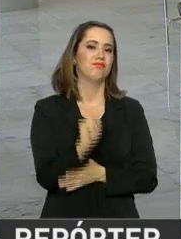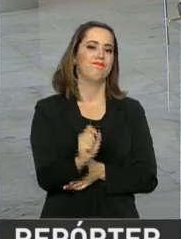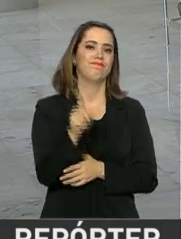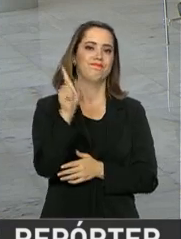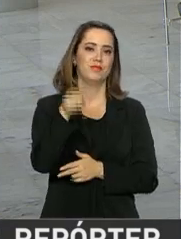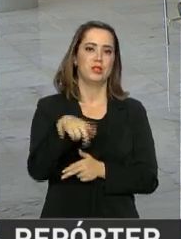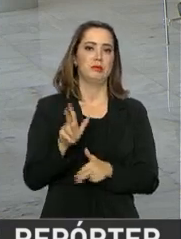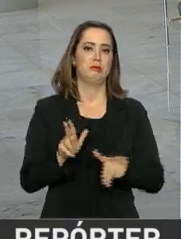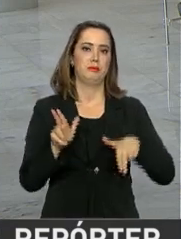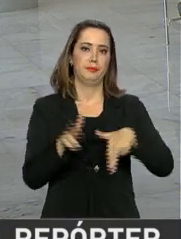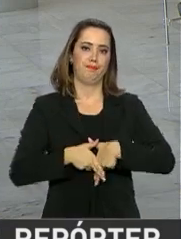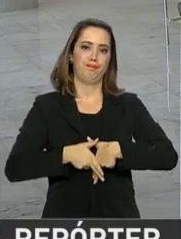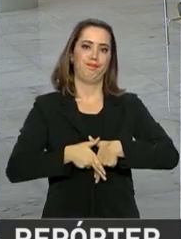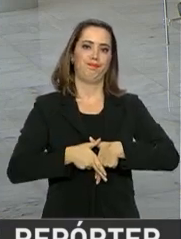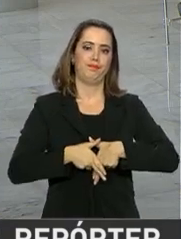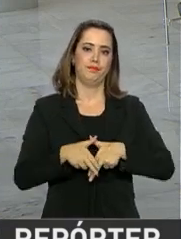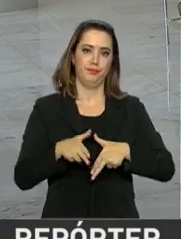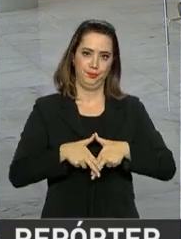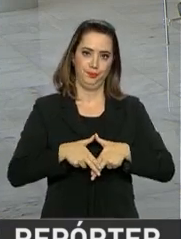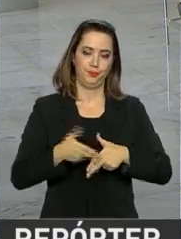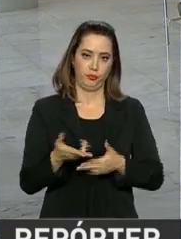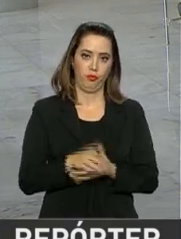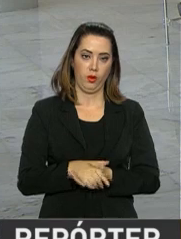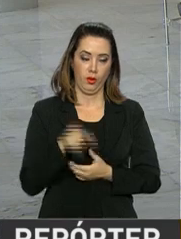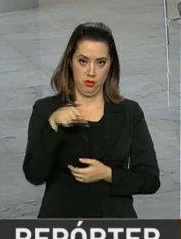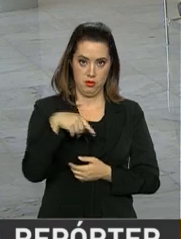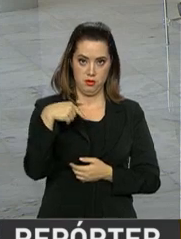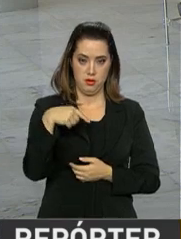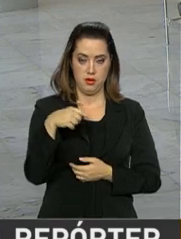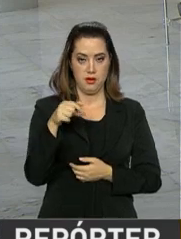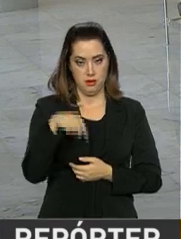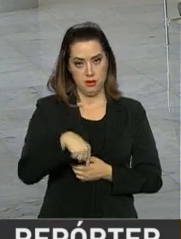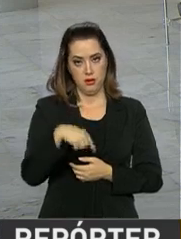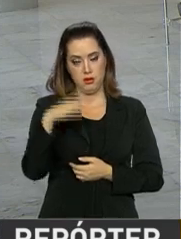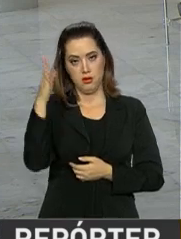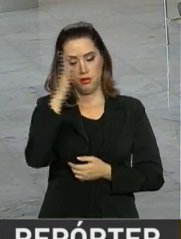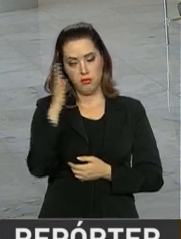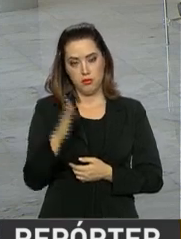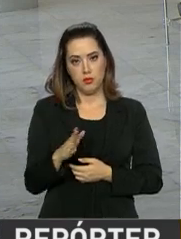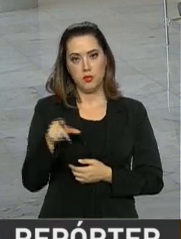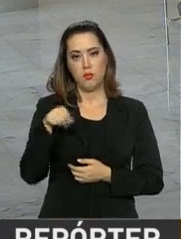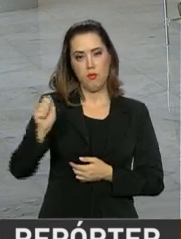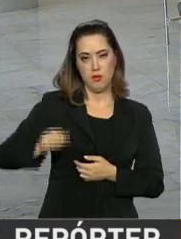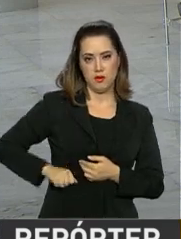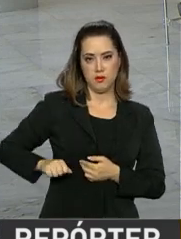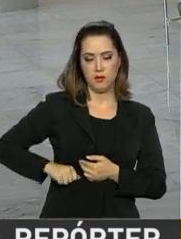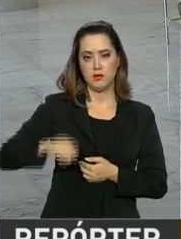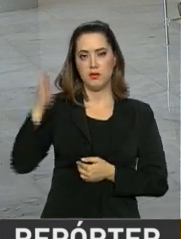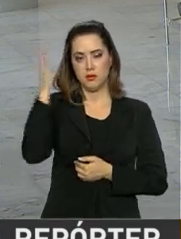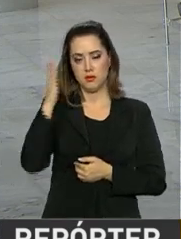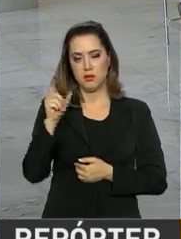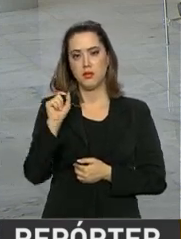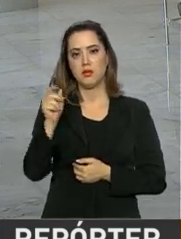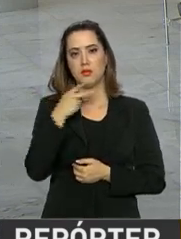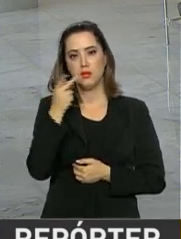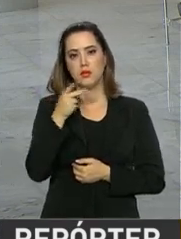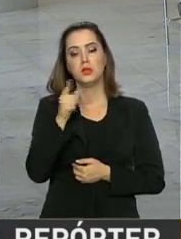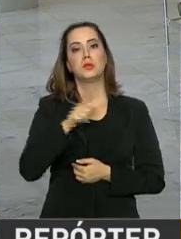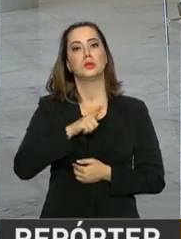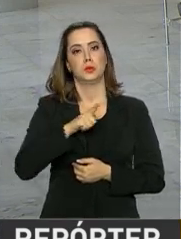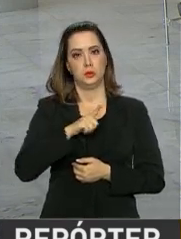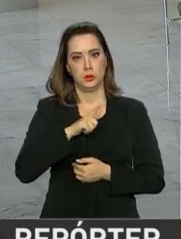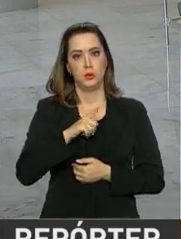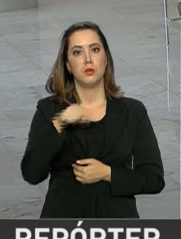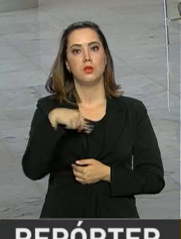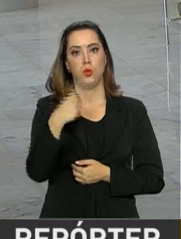ataque terrorista. O consulado-geral do Brasil, em Paris, informou que há registros de um brasileiro que foi